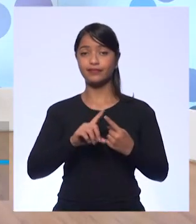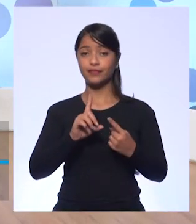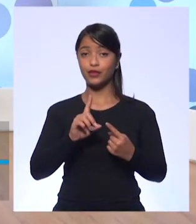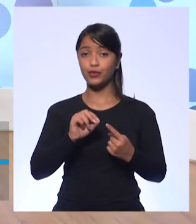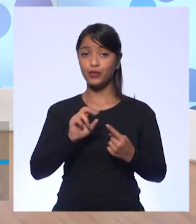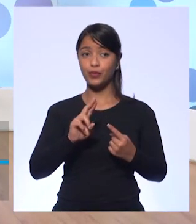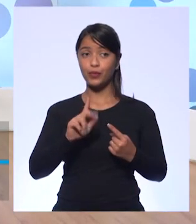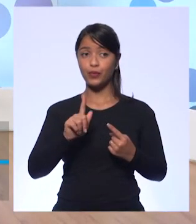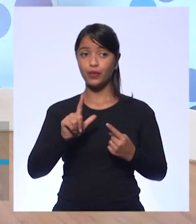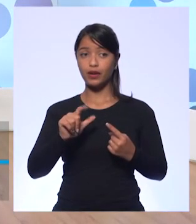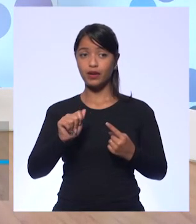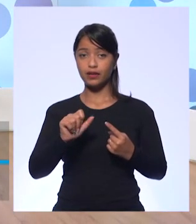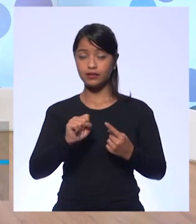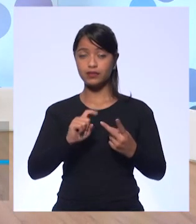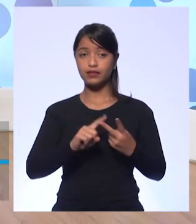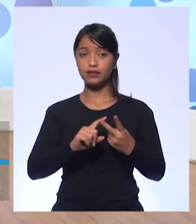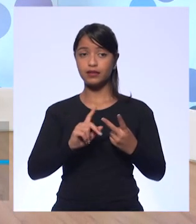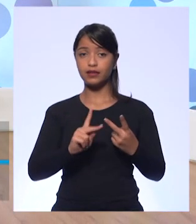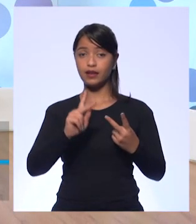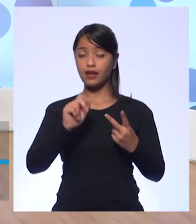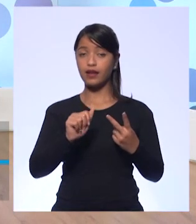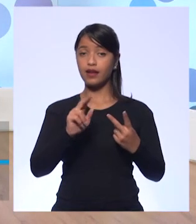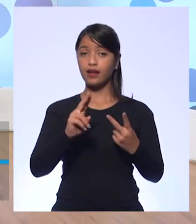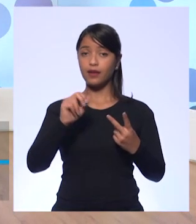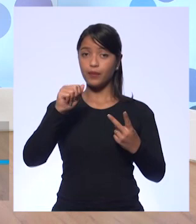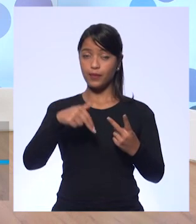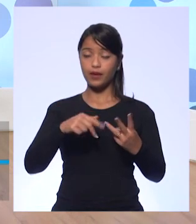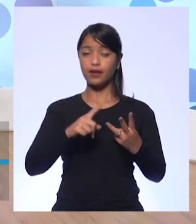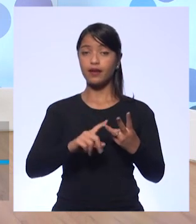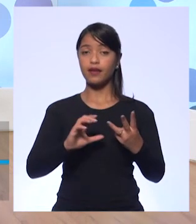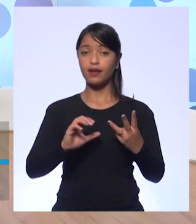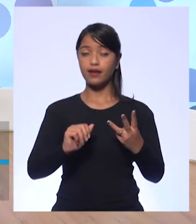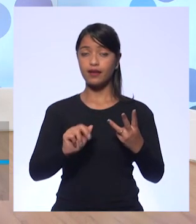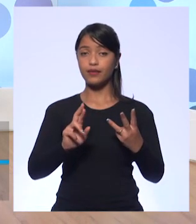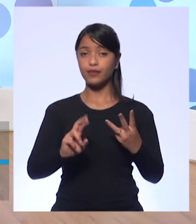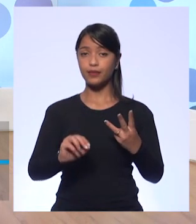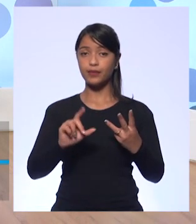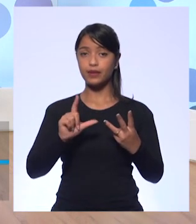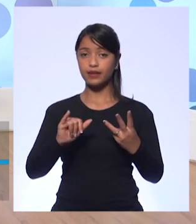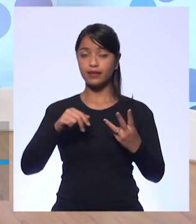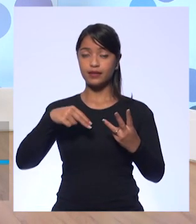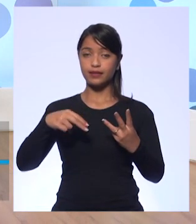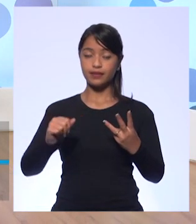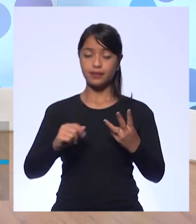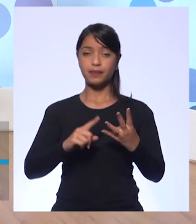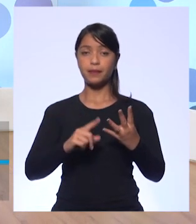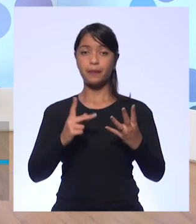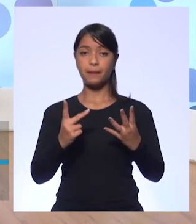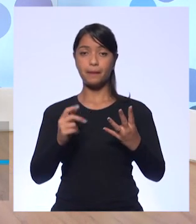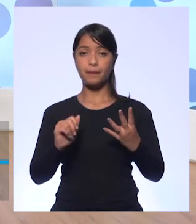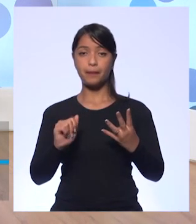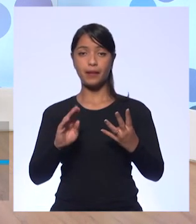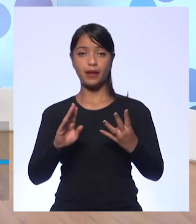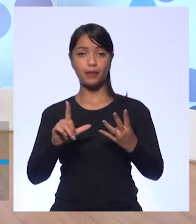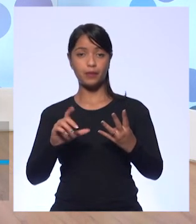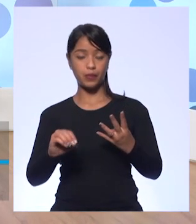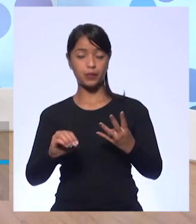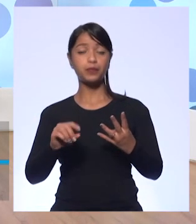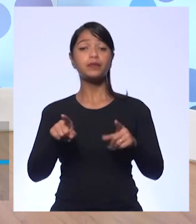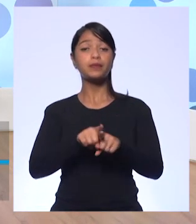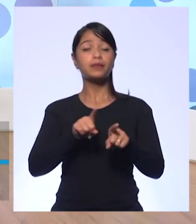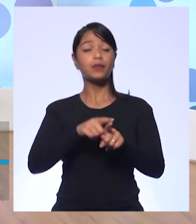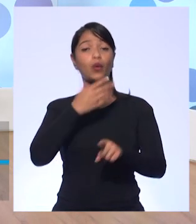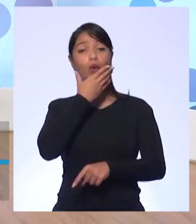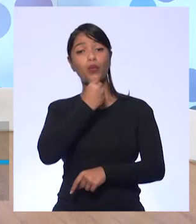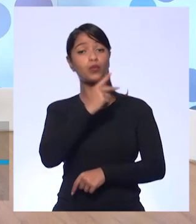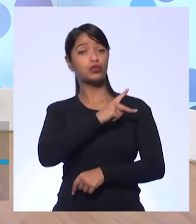lá. Cauã. Carolina, Pablo Ferreira. Tem um professor também que colocou aqui. A Milena Souza, Cauã Professor